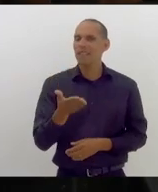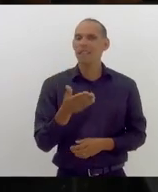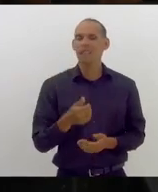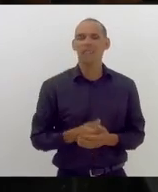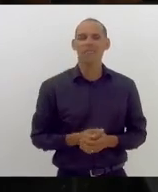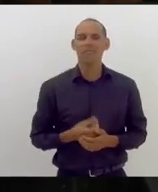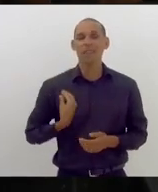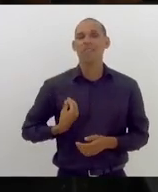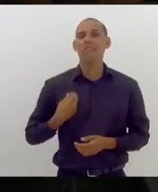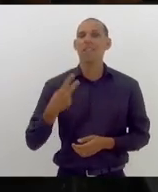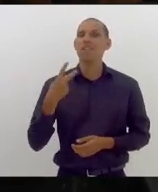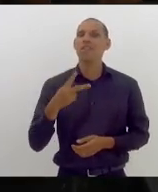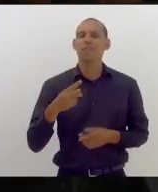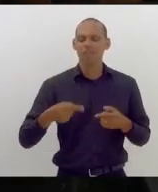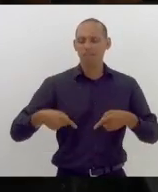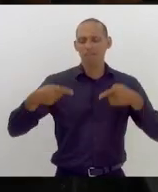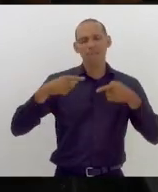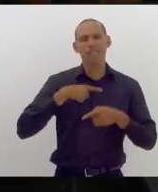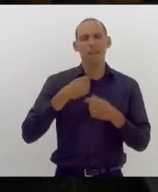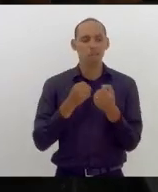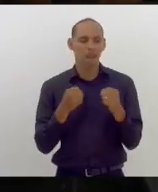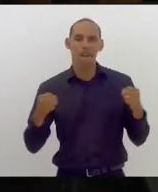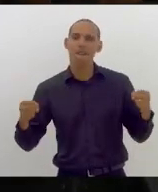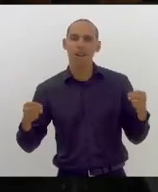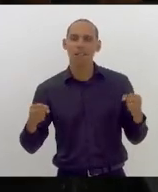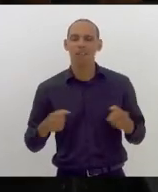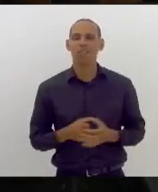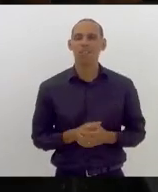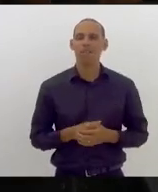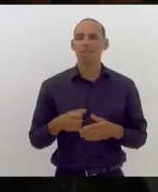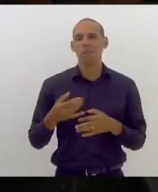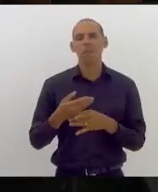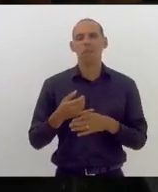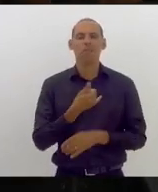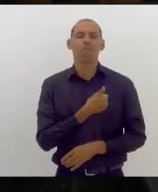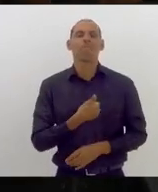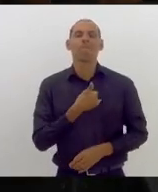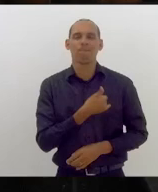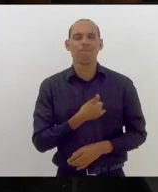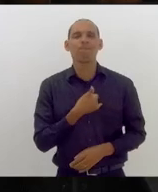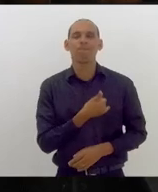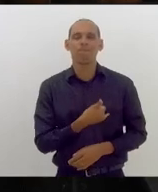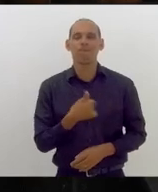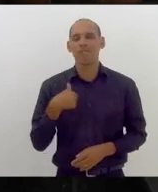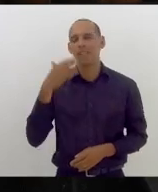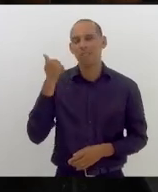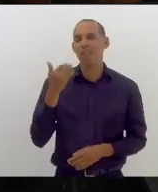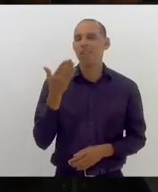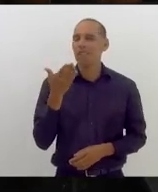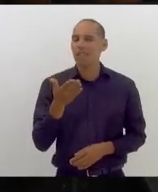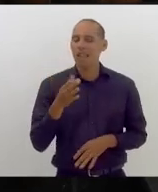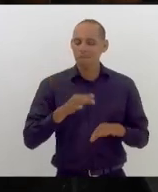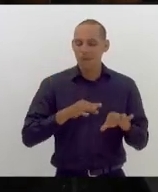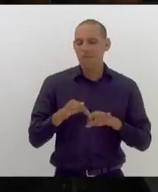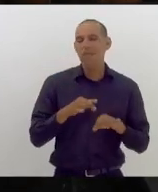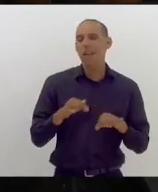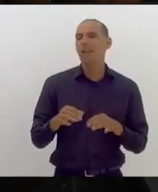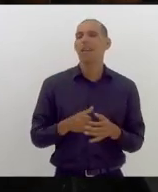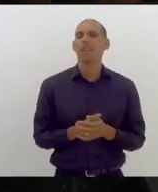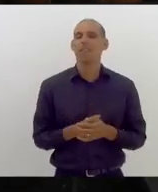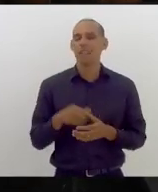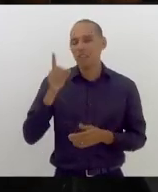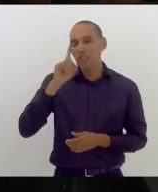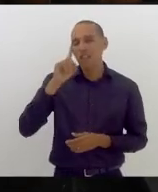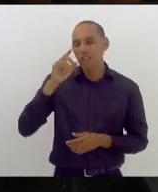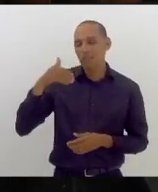na tua vida desafios maiores, no município de São João de Meriti, eu sei que você está se preparando a cada